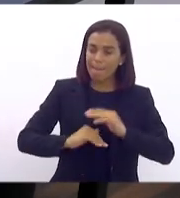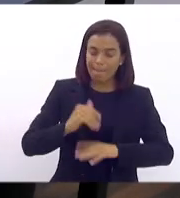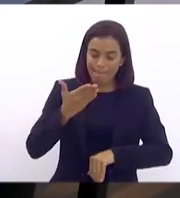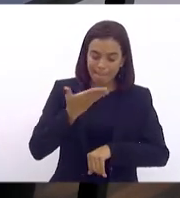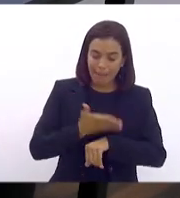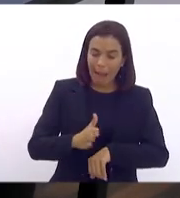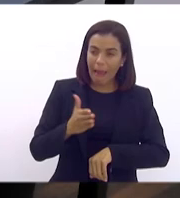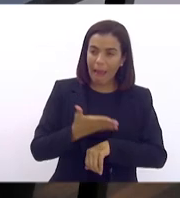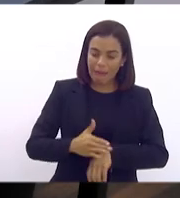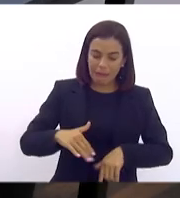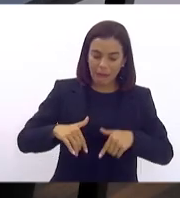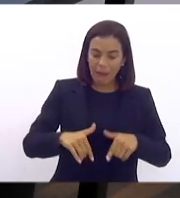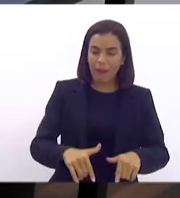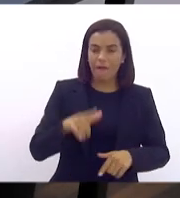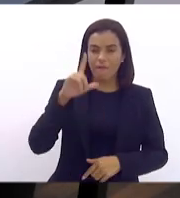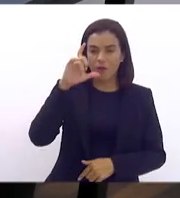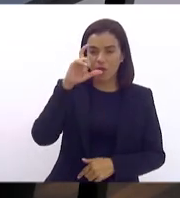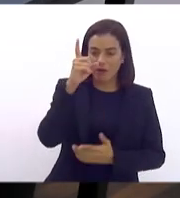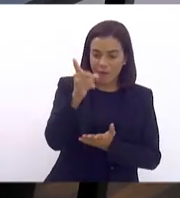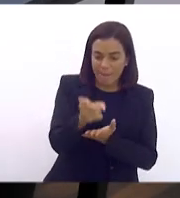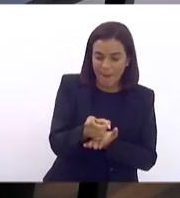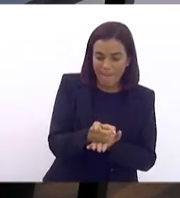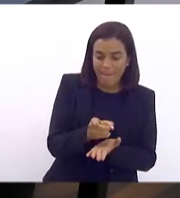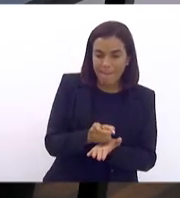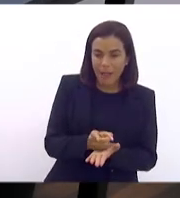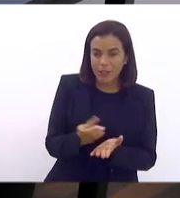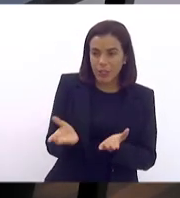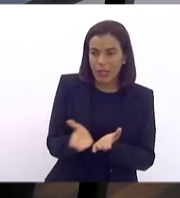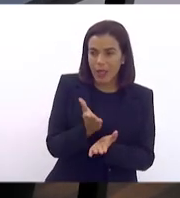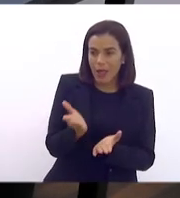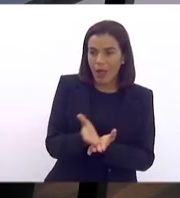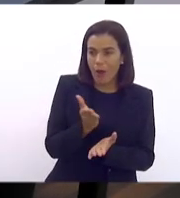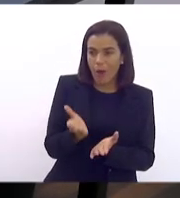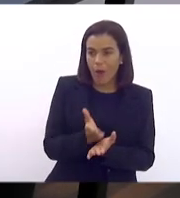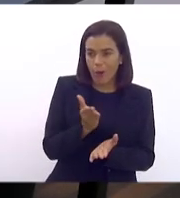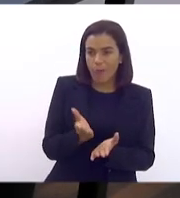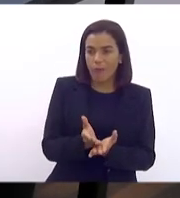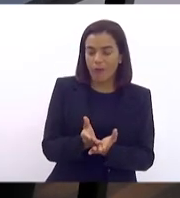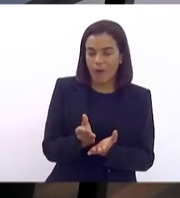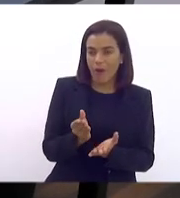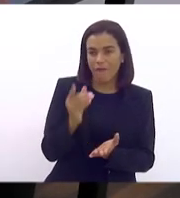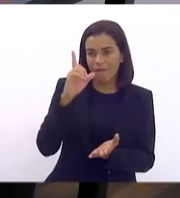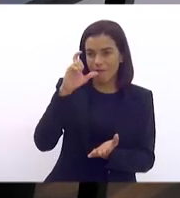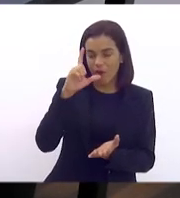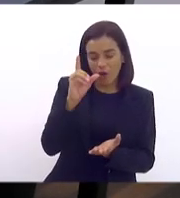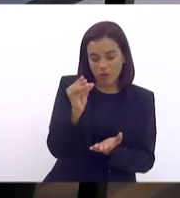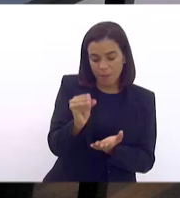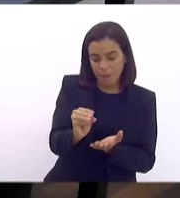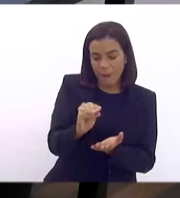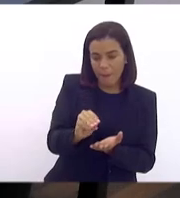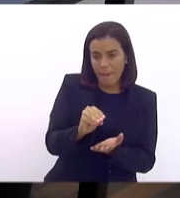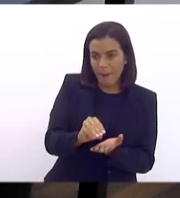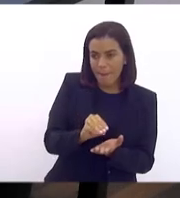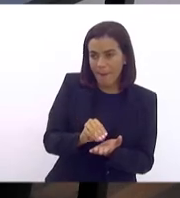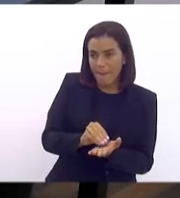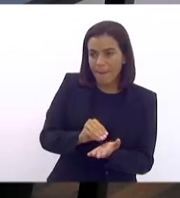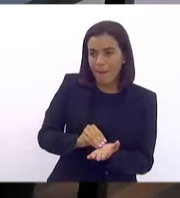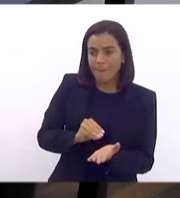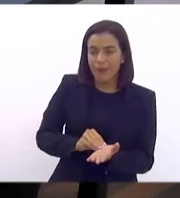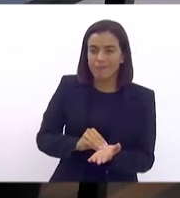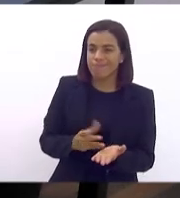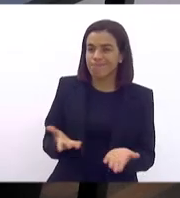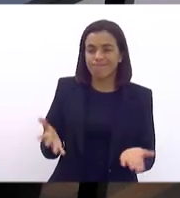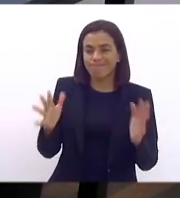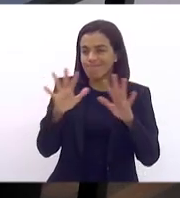facial fotográfico através de álbuns cuja composição das fotografias é bastante obscuro, para dizer o